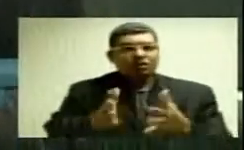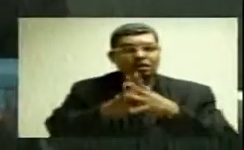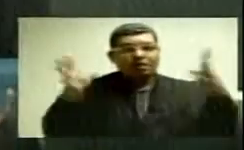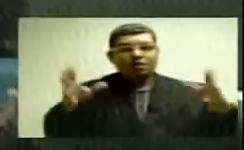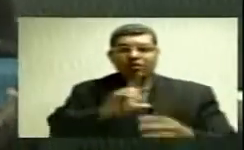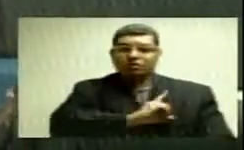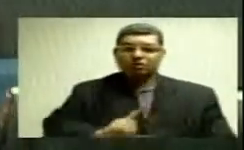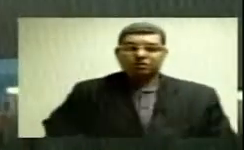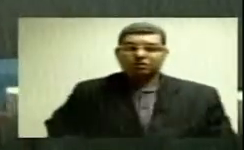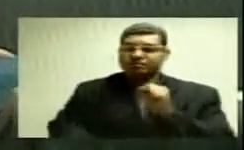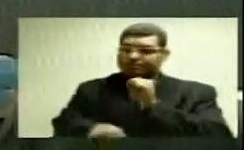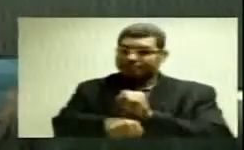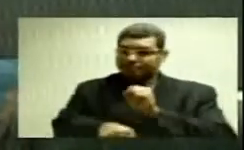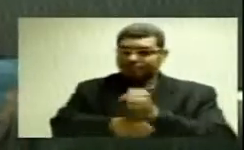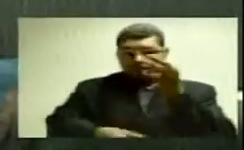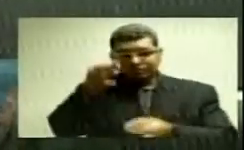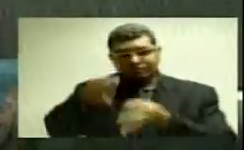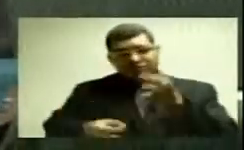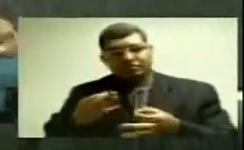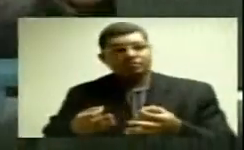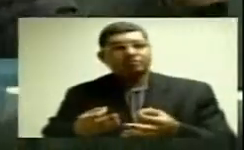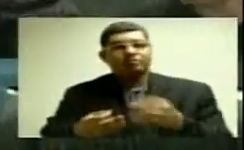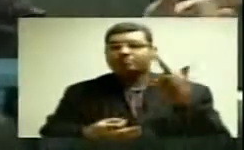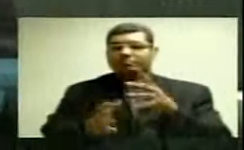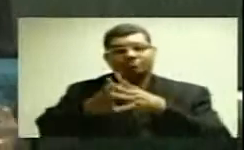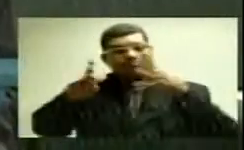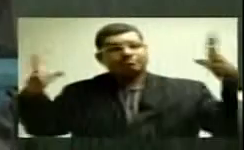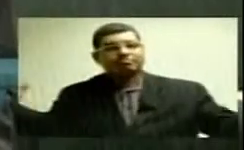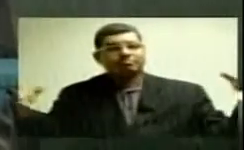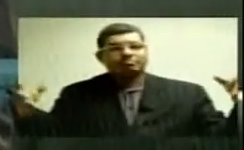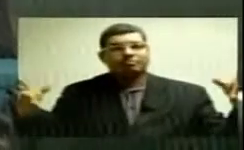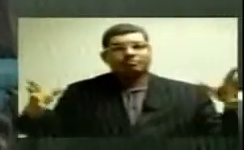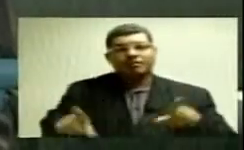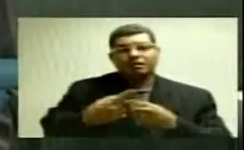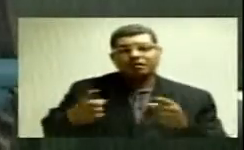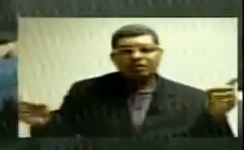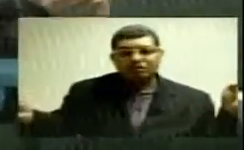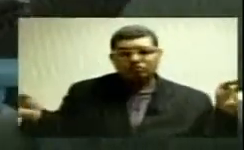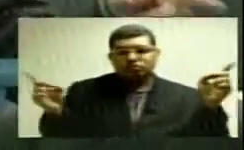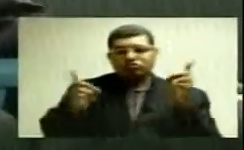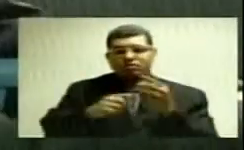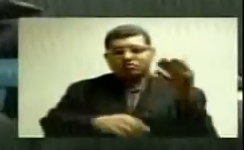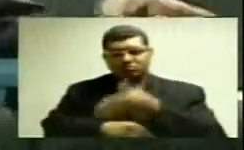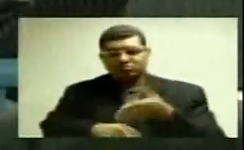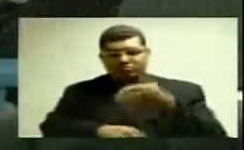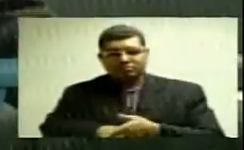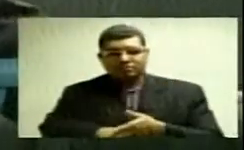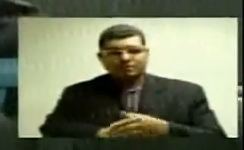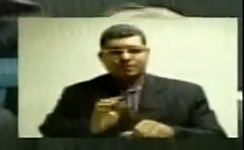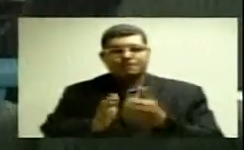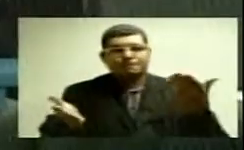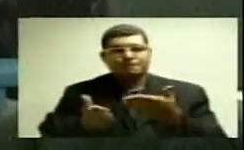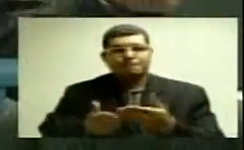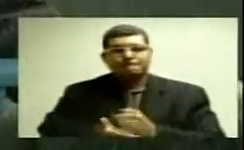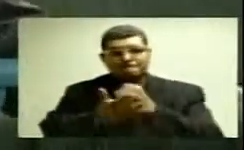maioria dos deputados espera do Tribunal de Justiça não um aumento excepcional do número de desembargadores, mas um investimento na primeira